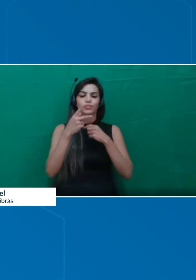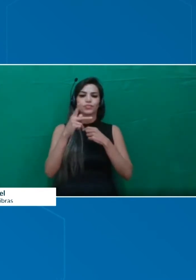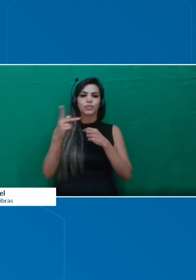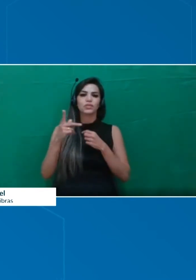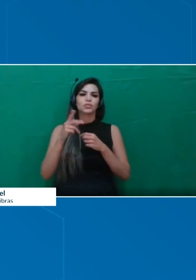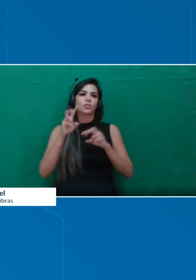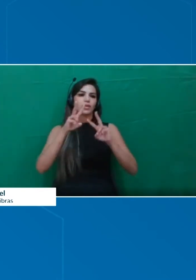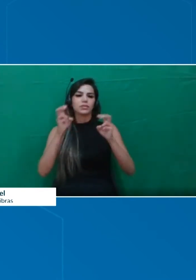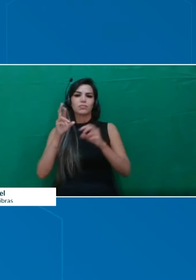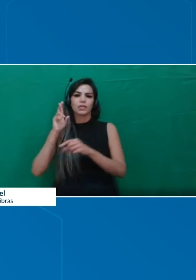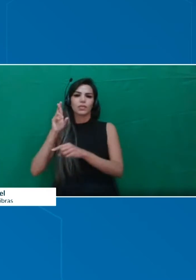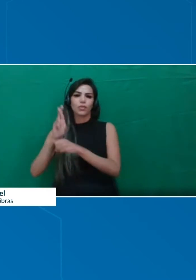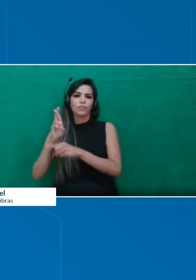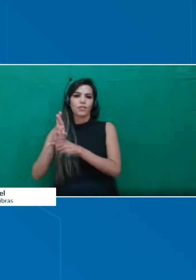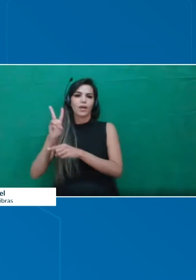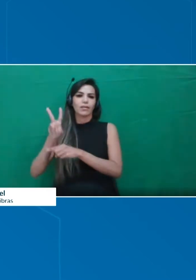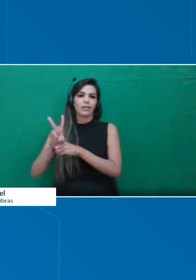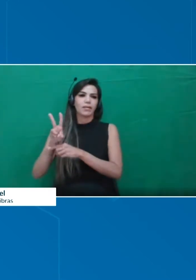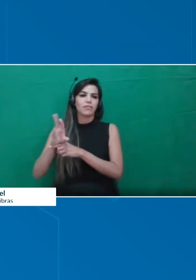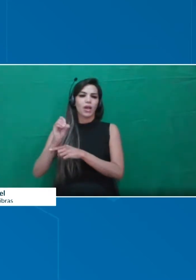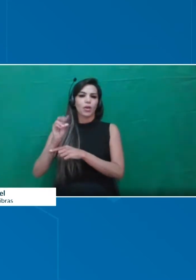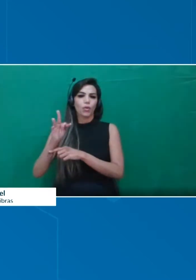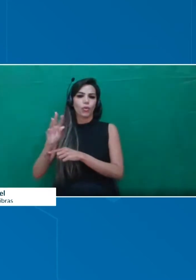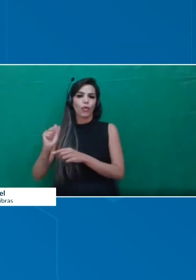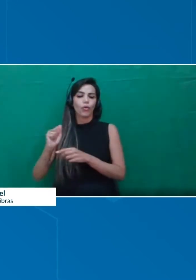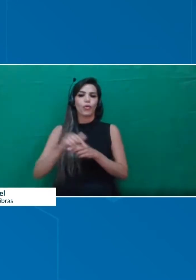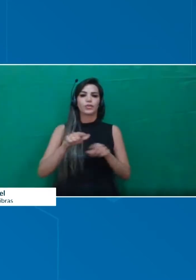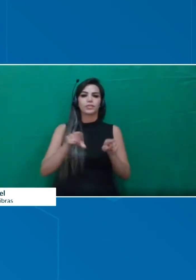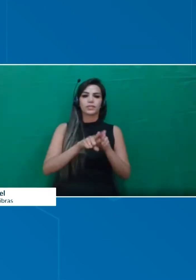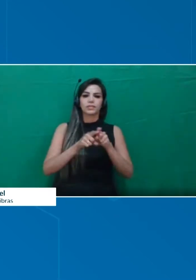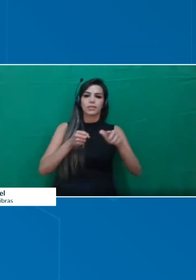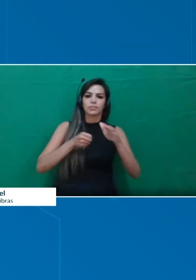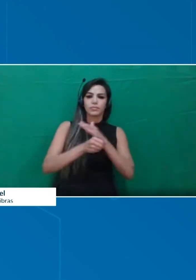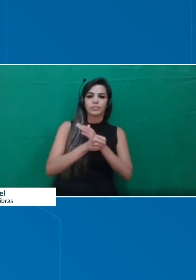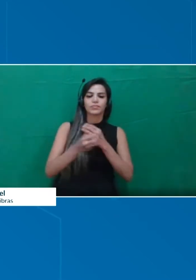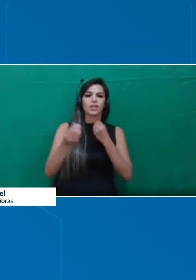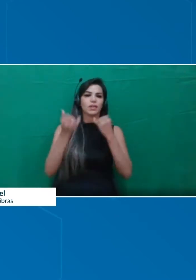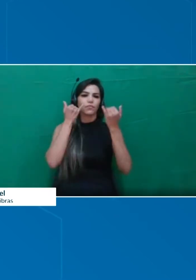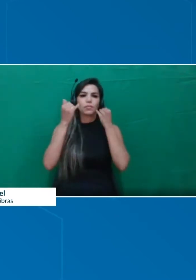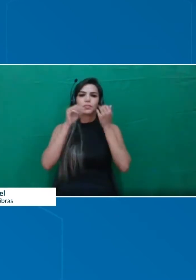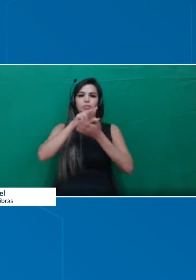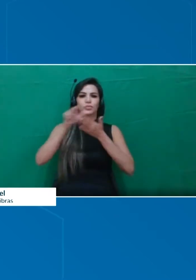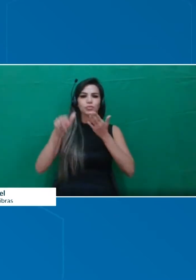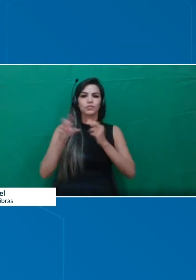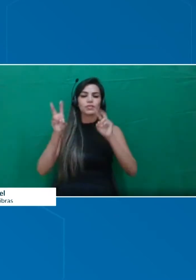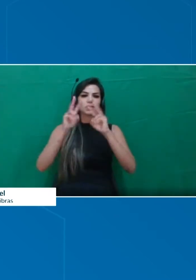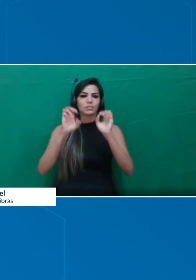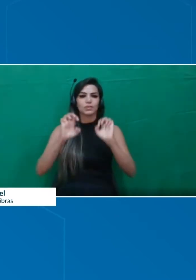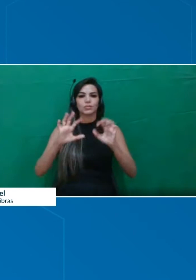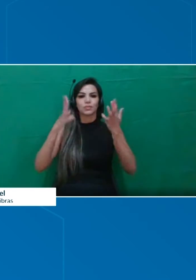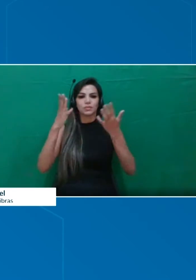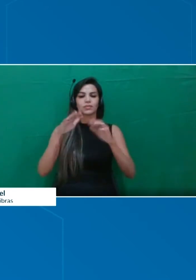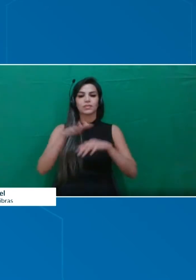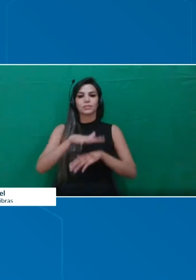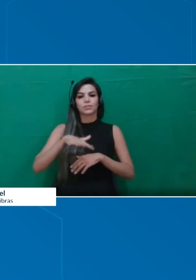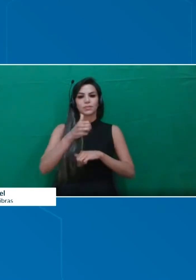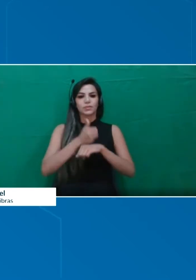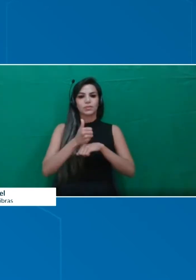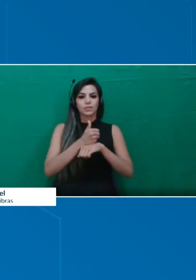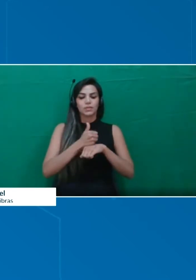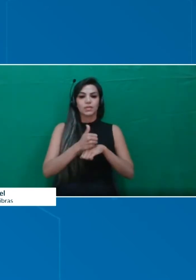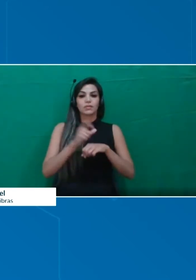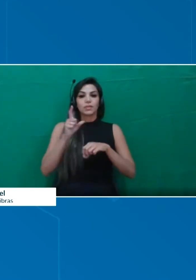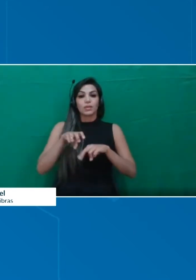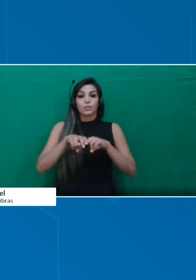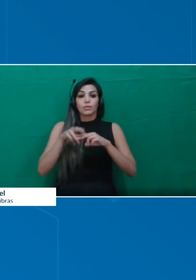cotas, acessibilidade, a respeito do espaço das profissões, que nesse ano, mais uma vez, em função da pandemia da